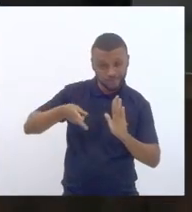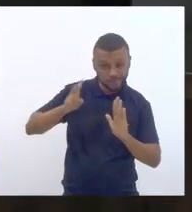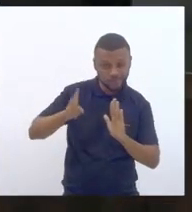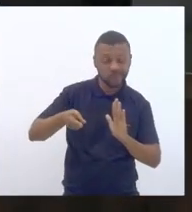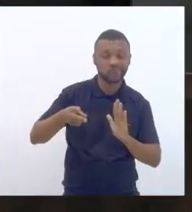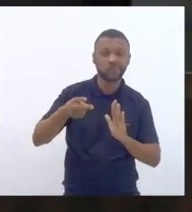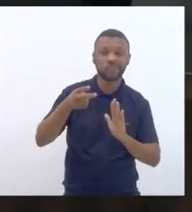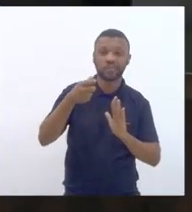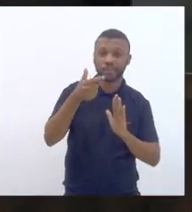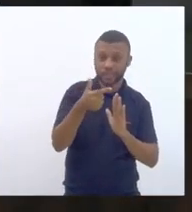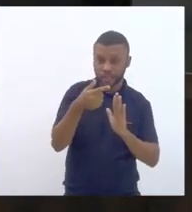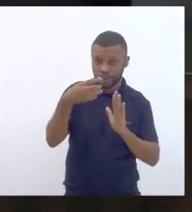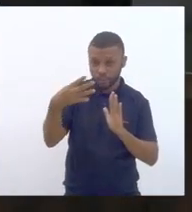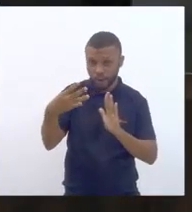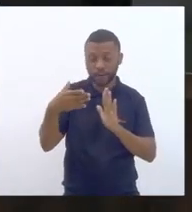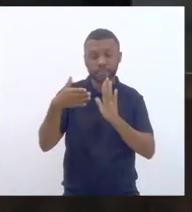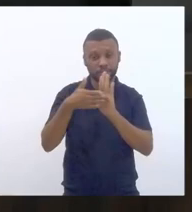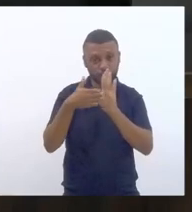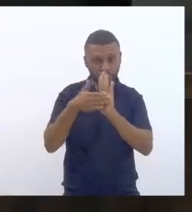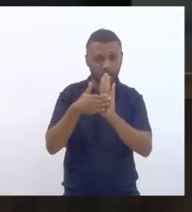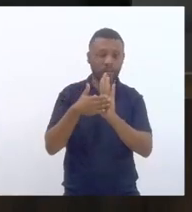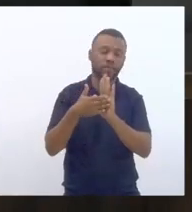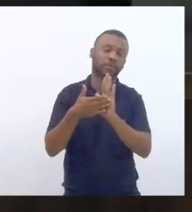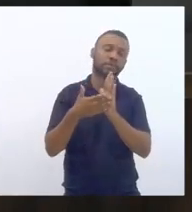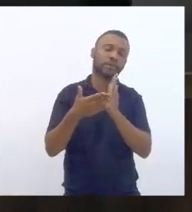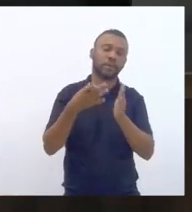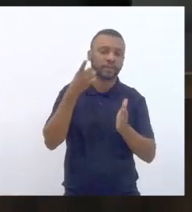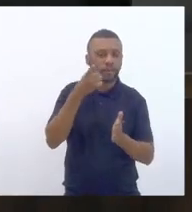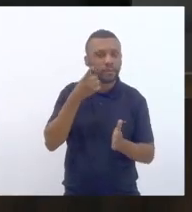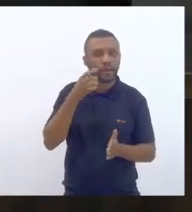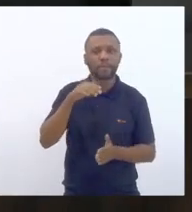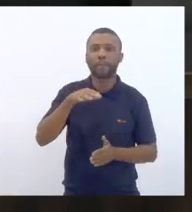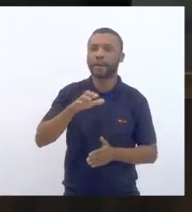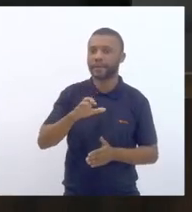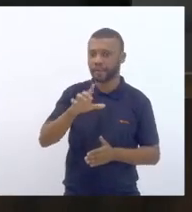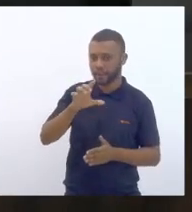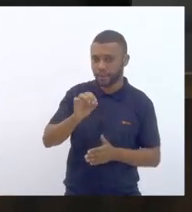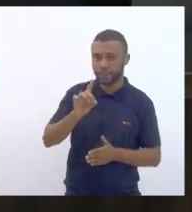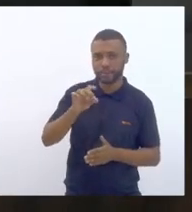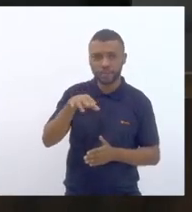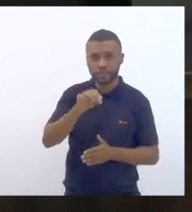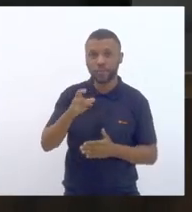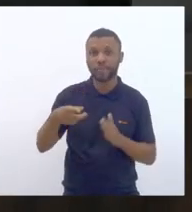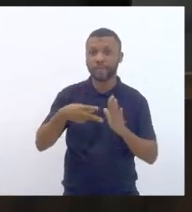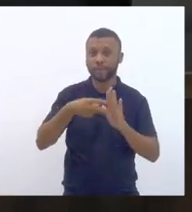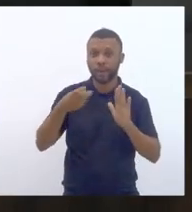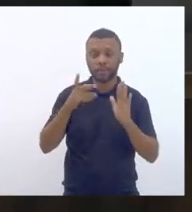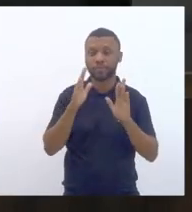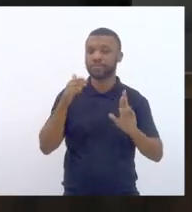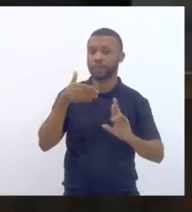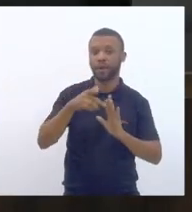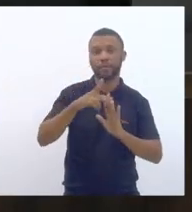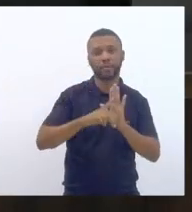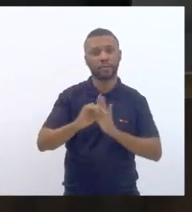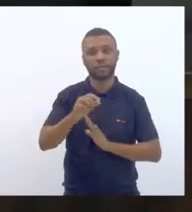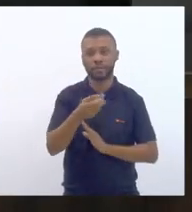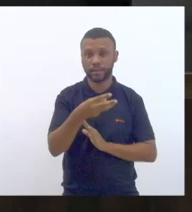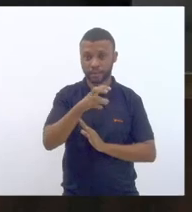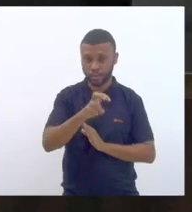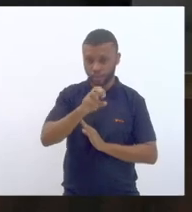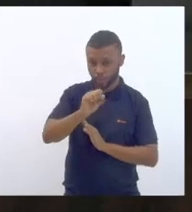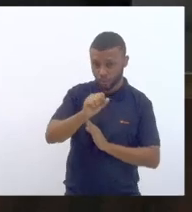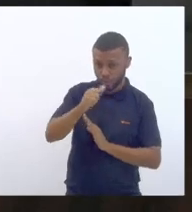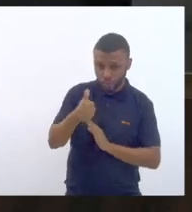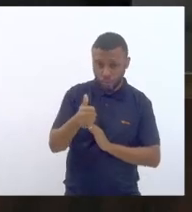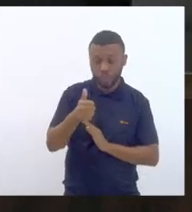34º da pauta, deputado Marcelo Dino. Veto total aposto ao projeto de lei 3581A de